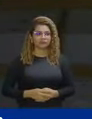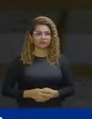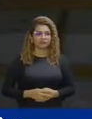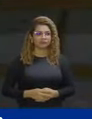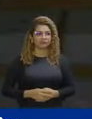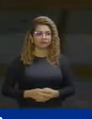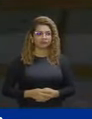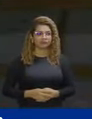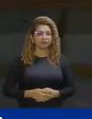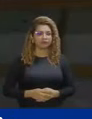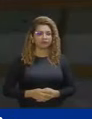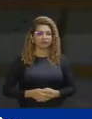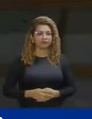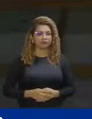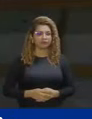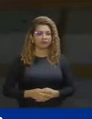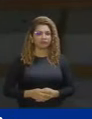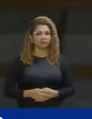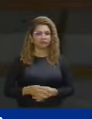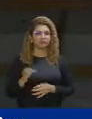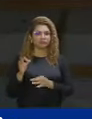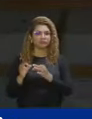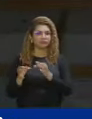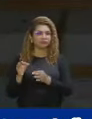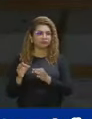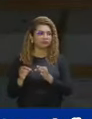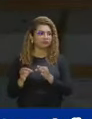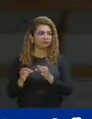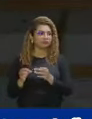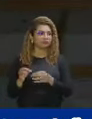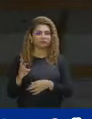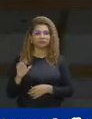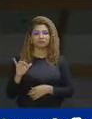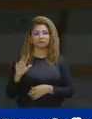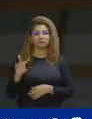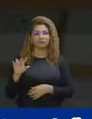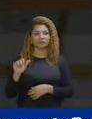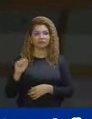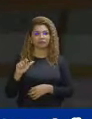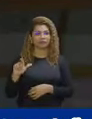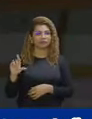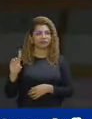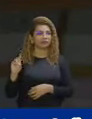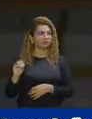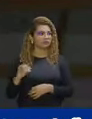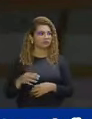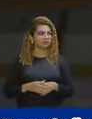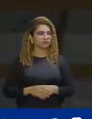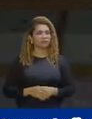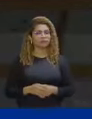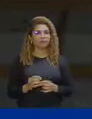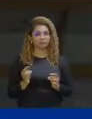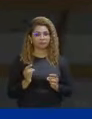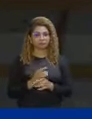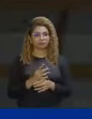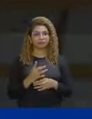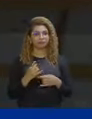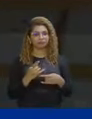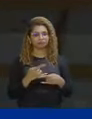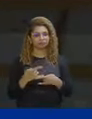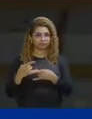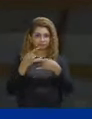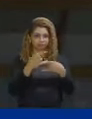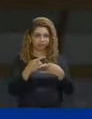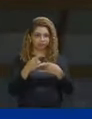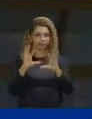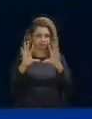Também, presidente. Juiz Rivaldo Valente. Amém, senhor presidente. Então, eu determino que seja suspensa a transmissão por alguns